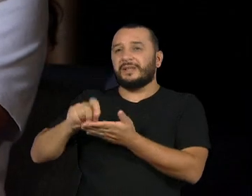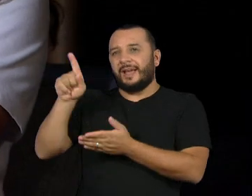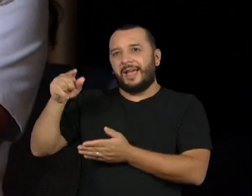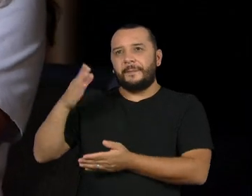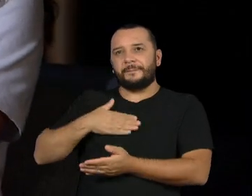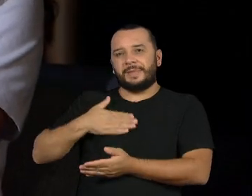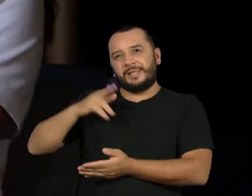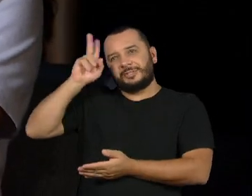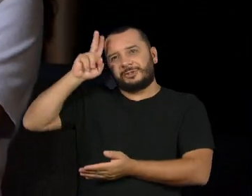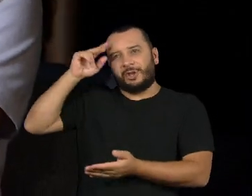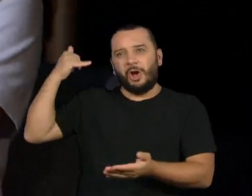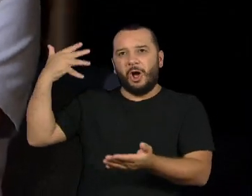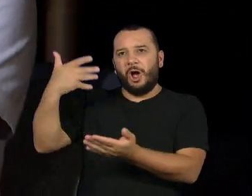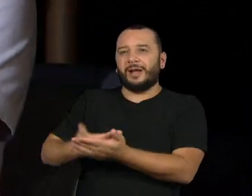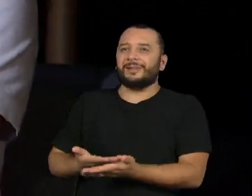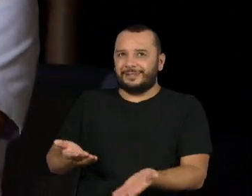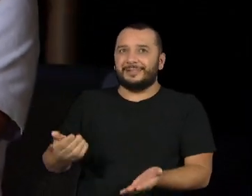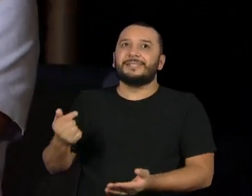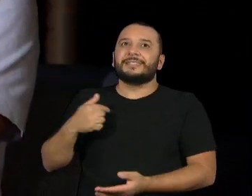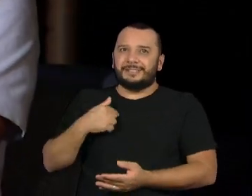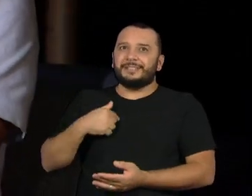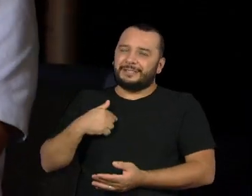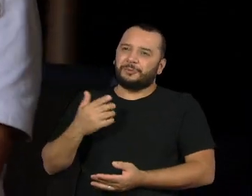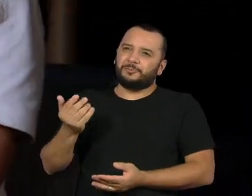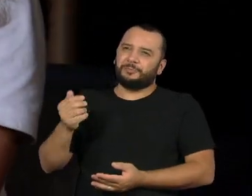sendo escrita e estava crescendo.